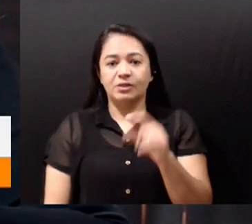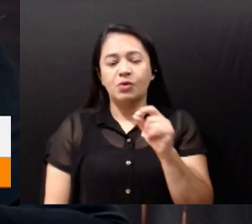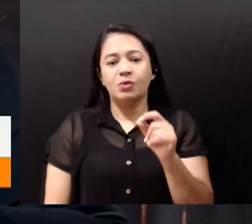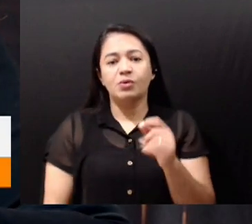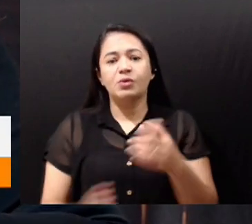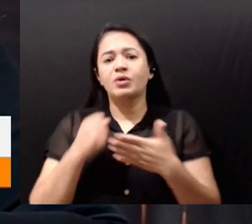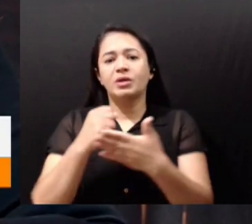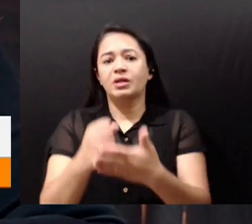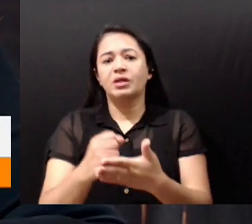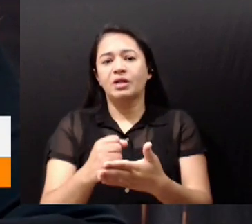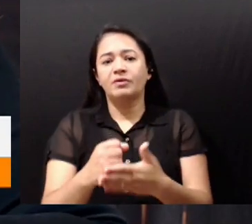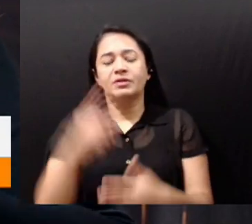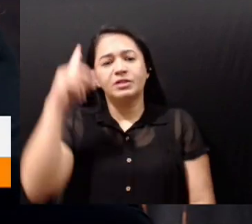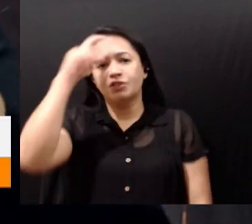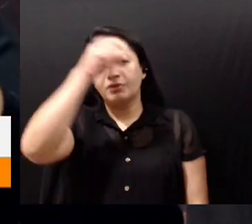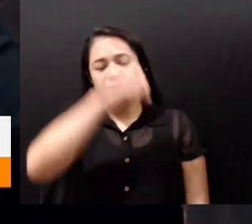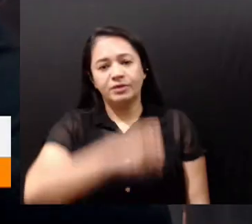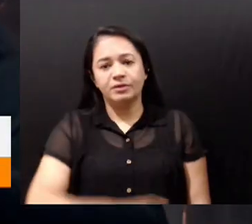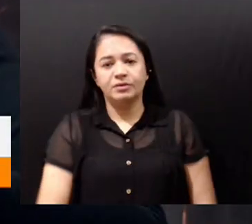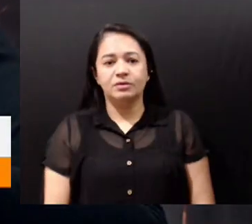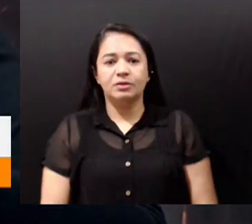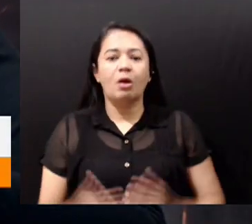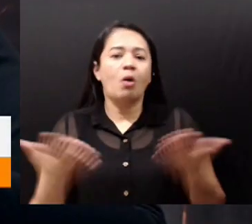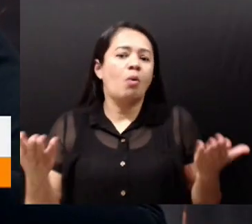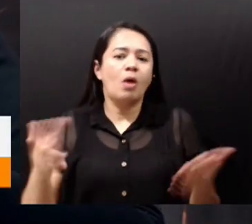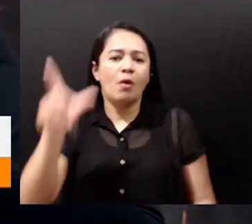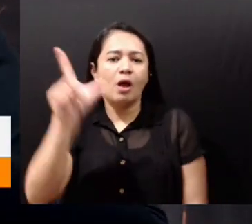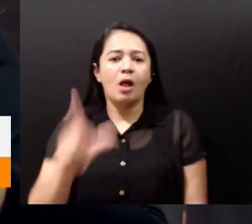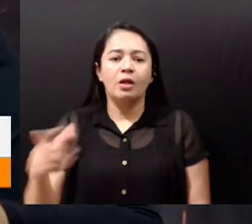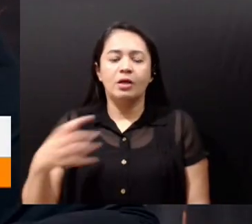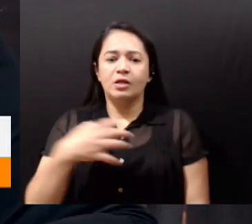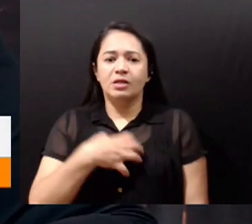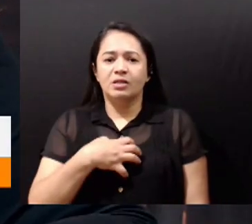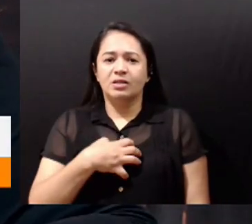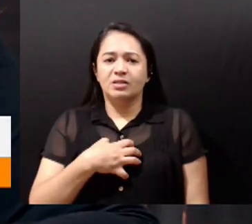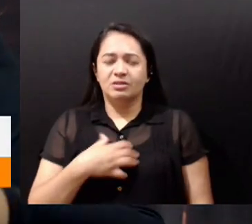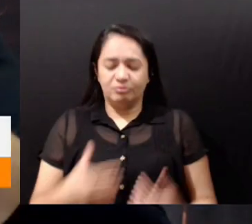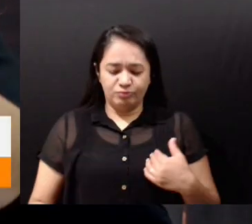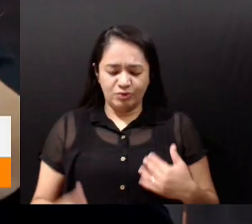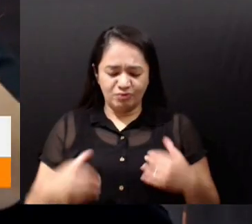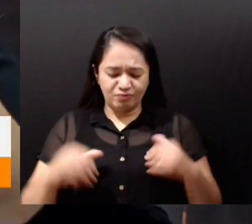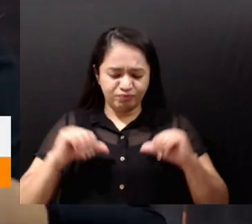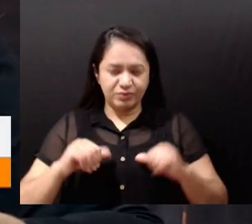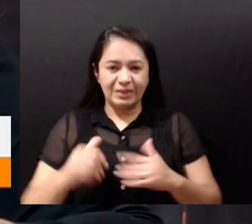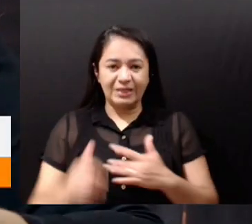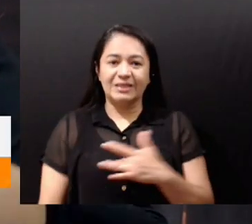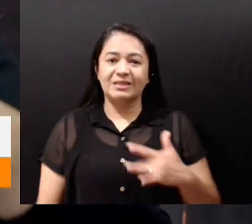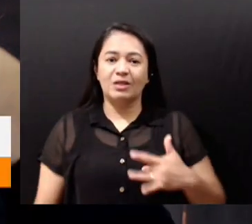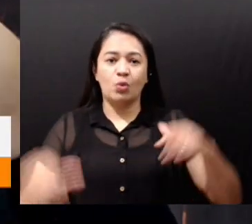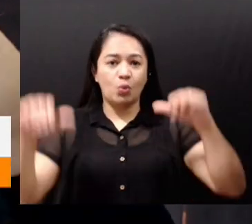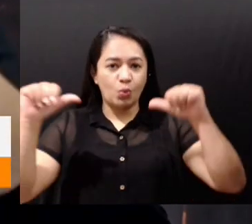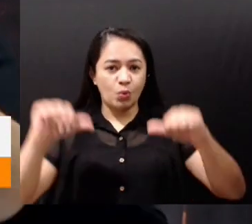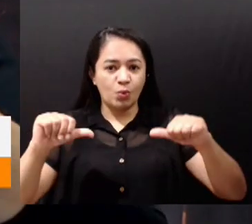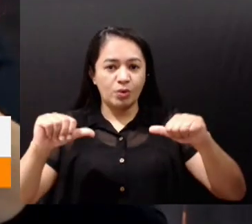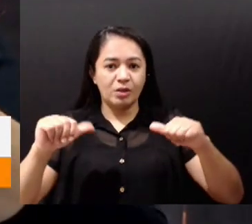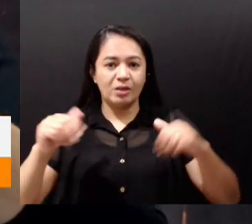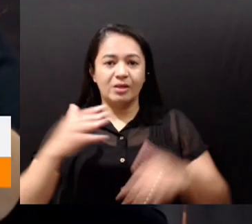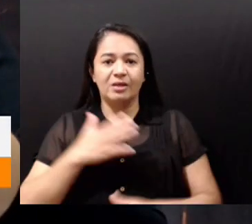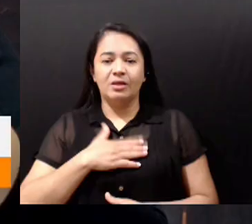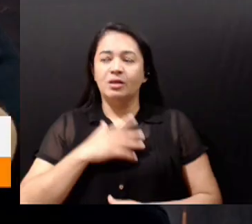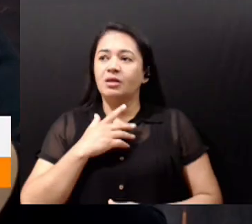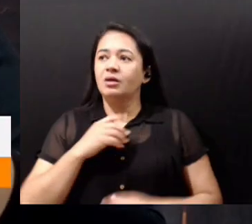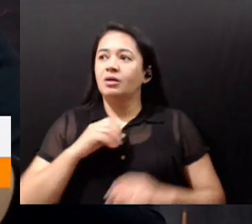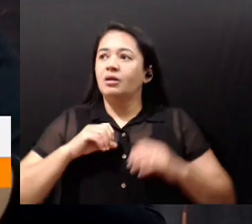Por quê? Qual é a lógica? Gente, eu estou me sentindo mal com o meu corpo, minha saúde não está boa, minha disposição, tudo está